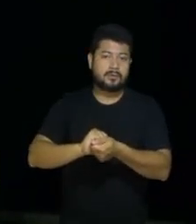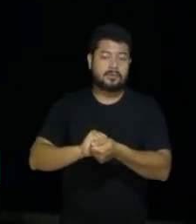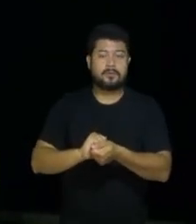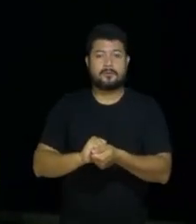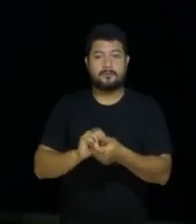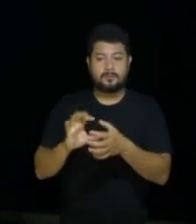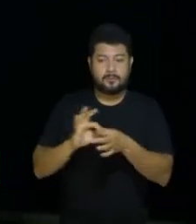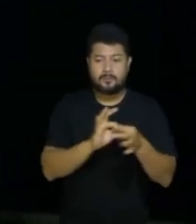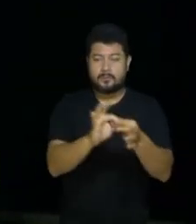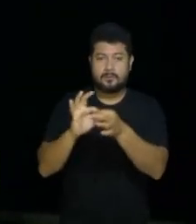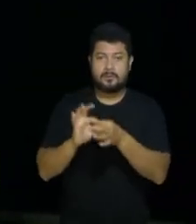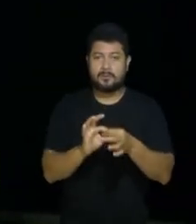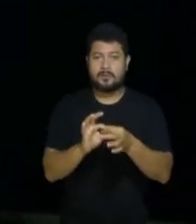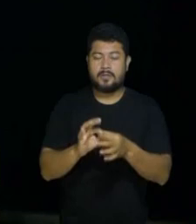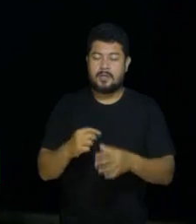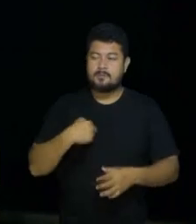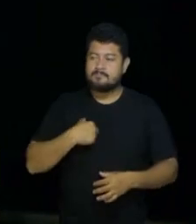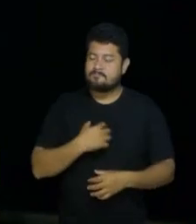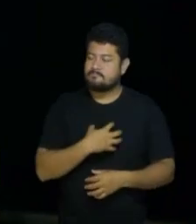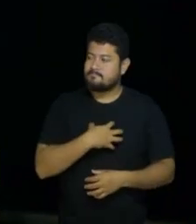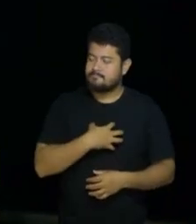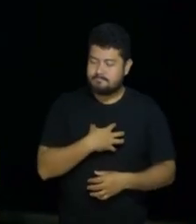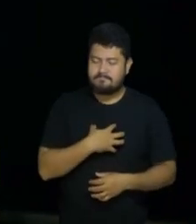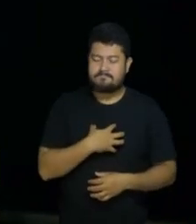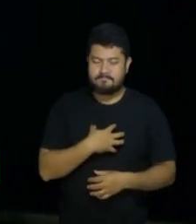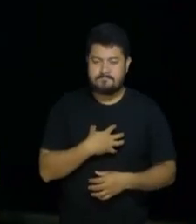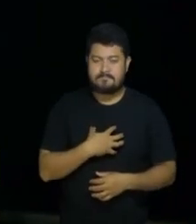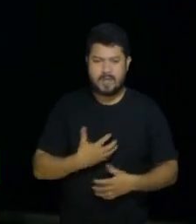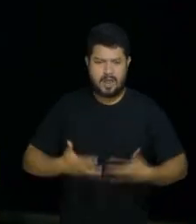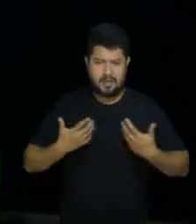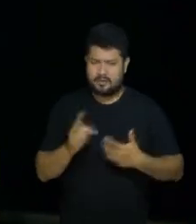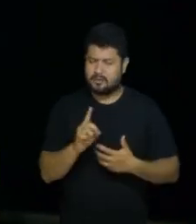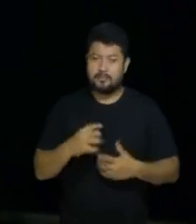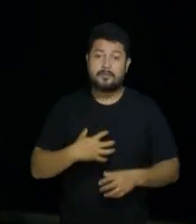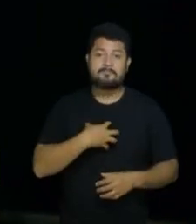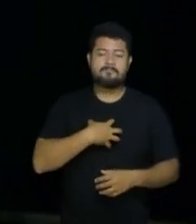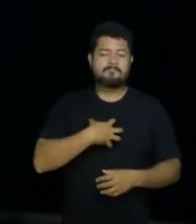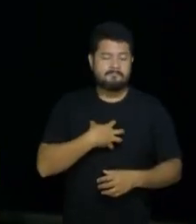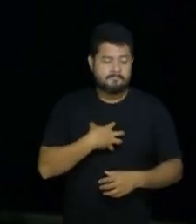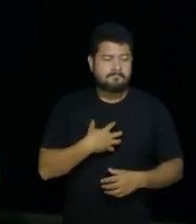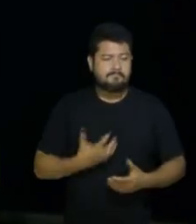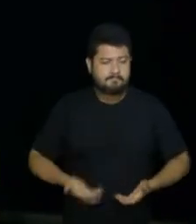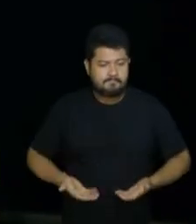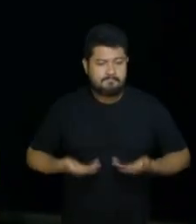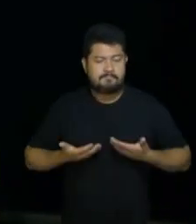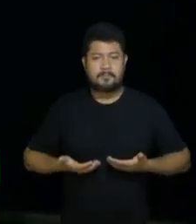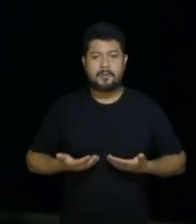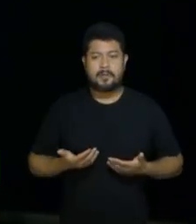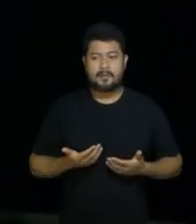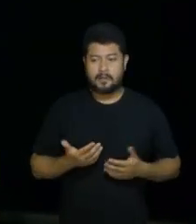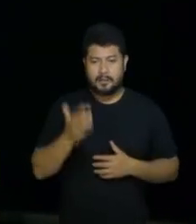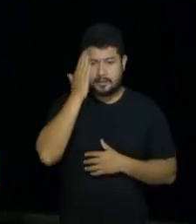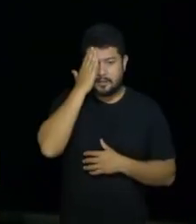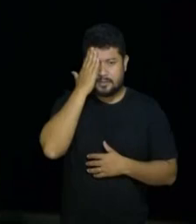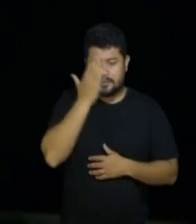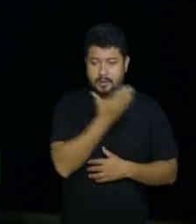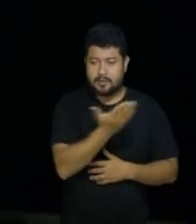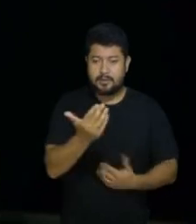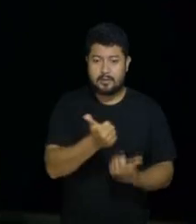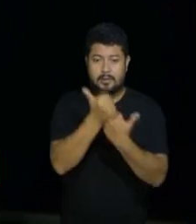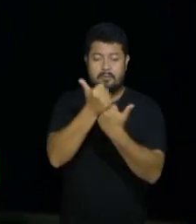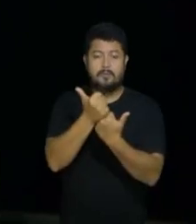Eu não digo que é uma alegria, mas é reconfortante saber que eu conto com cada um e cada uma dos senhores e senhoras, meus